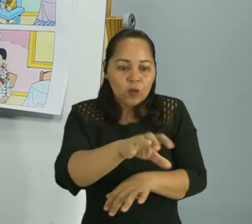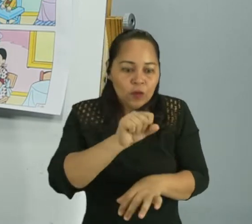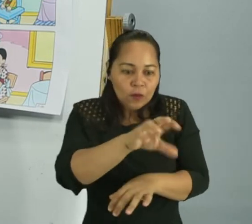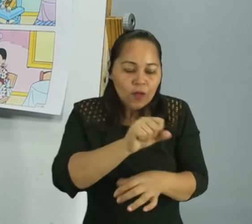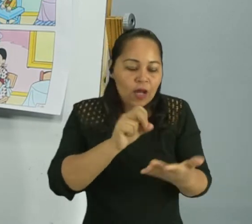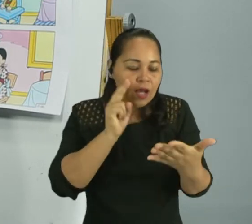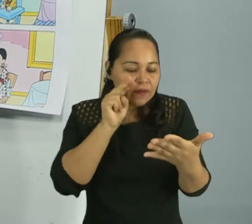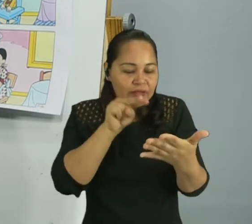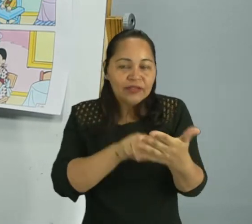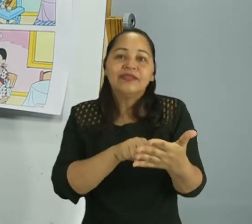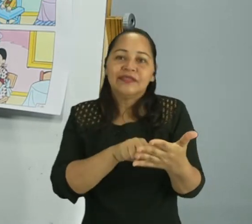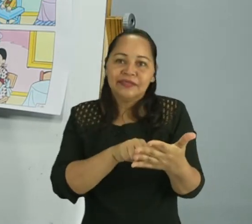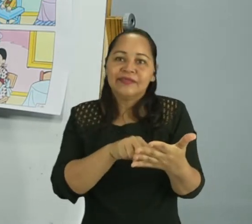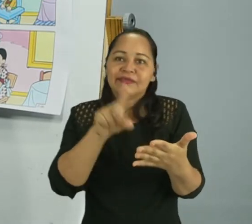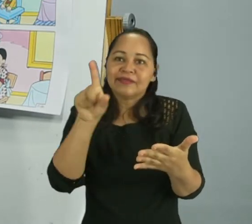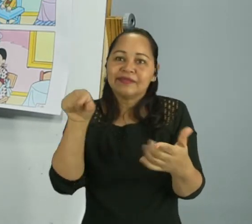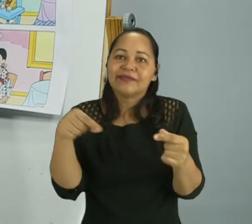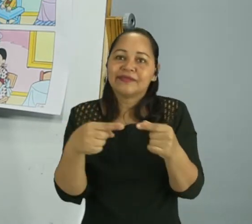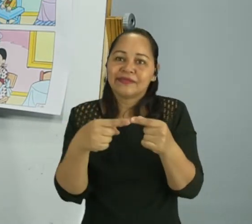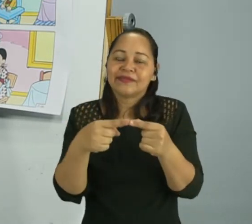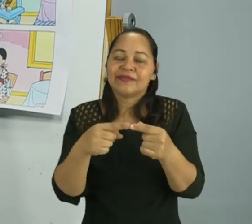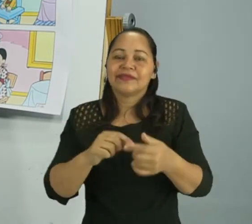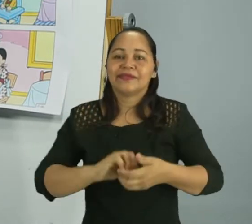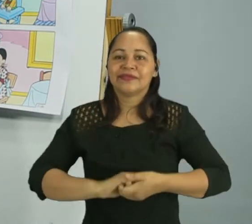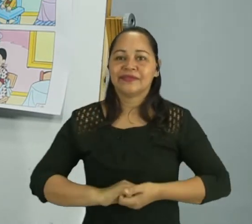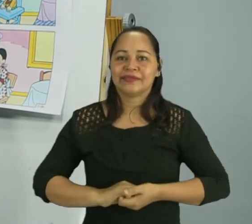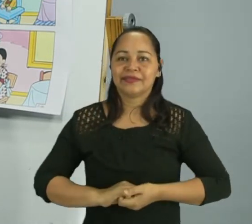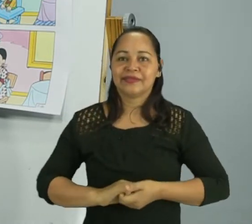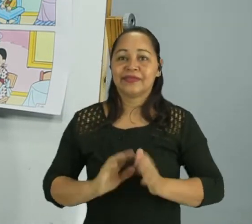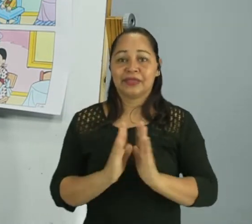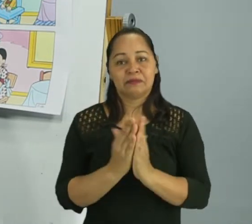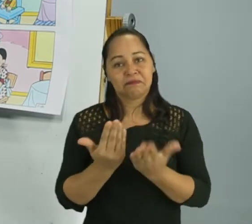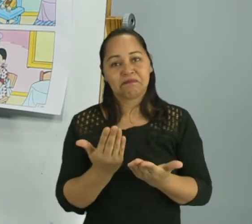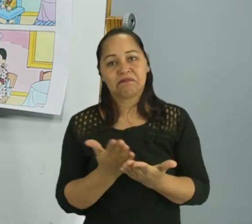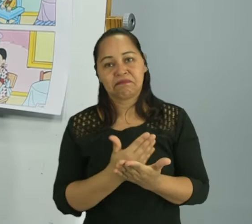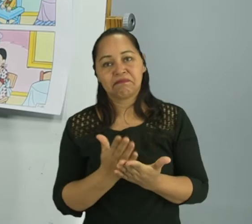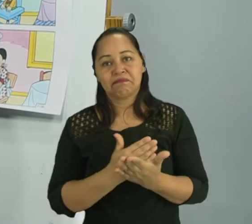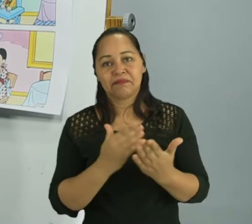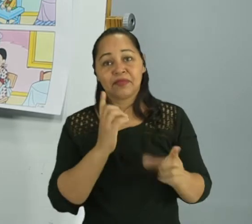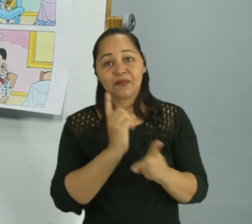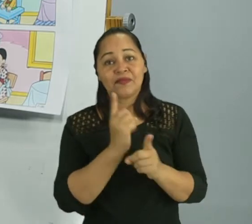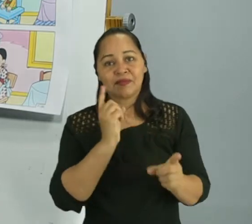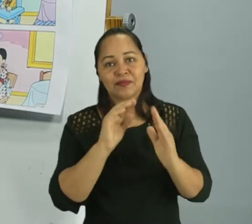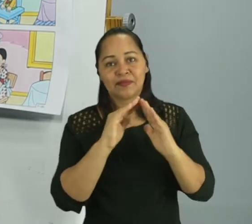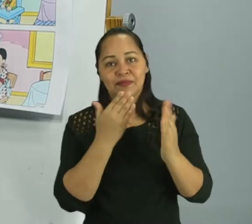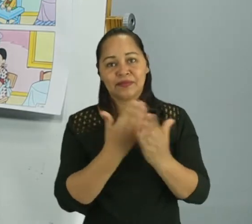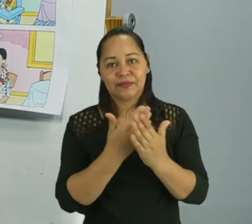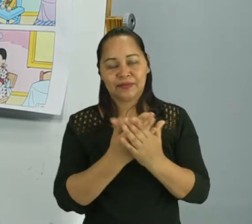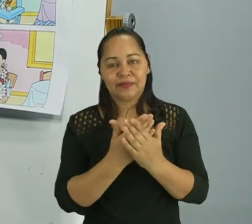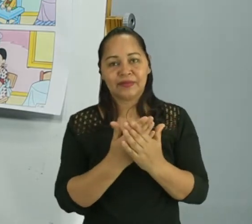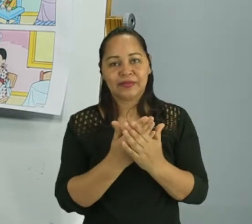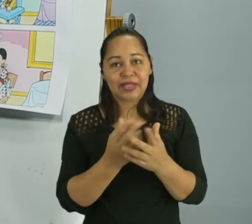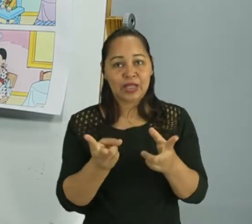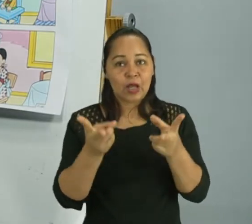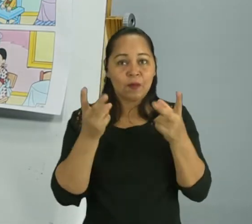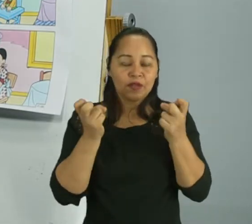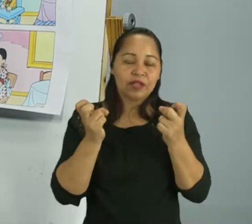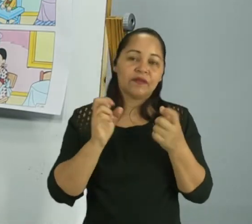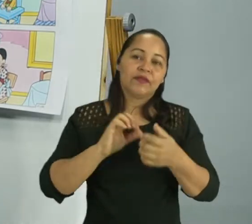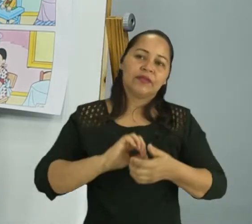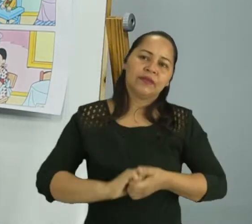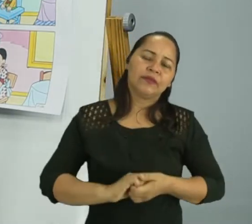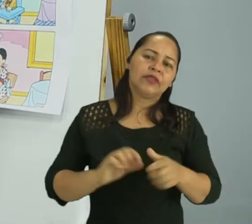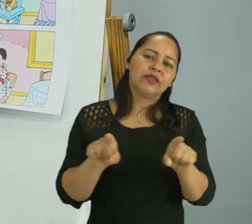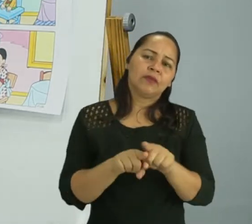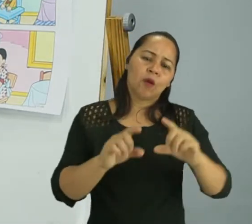essas tirinhas através do seu livro didático, como eu já falei. Então você observa lá.